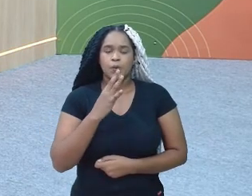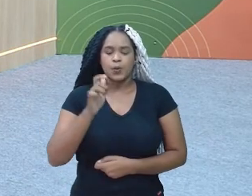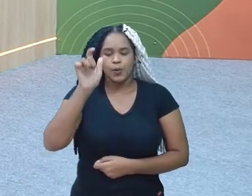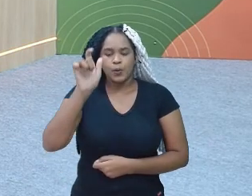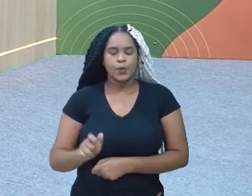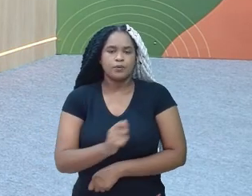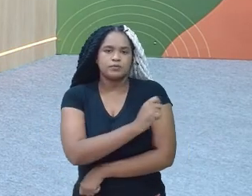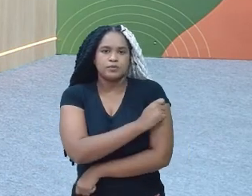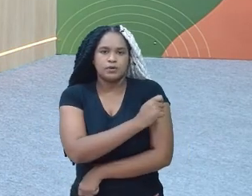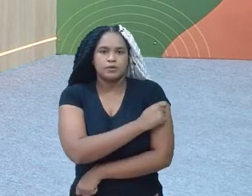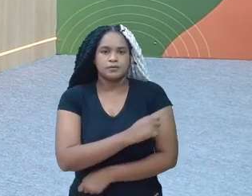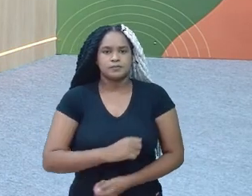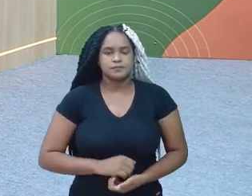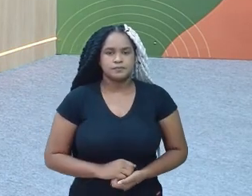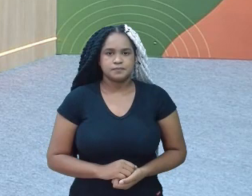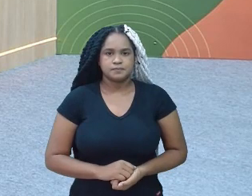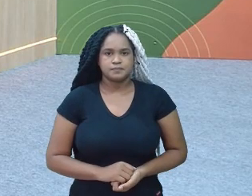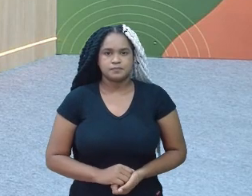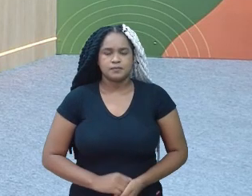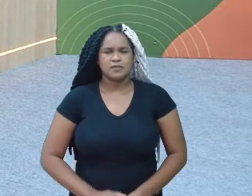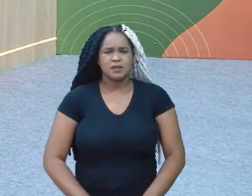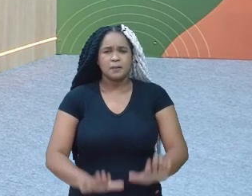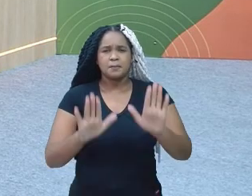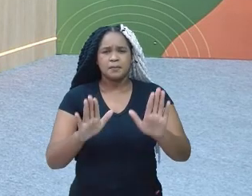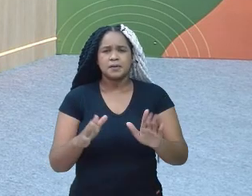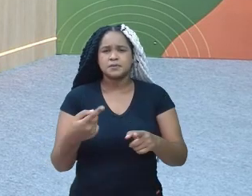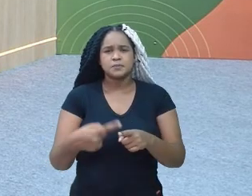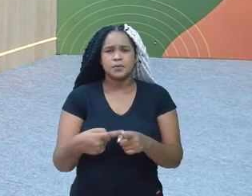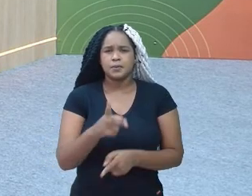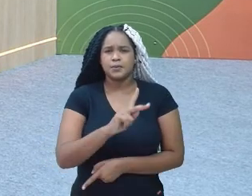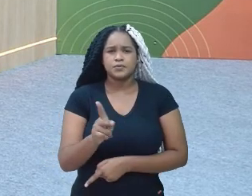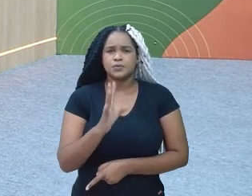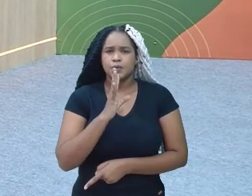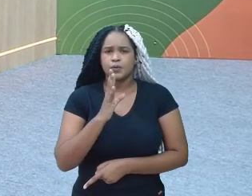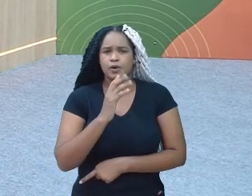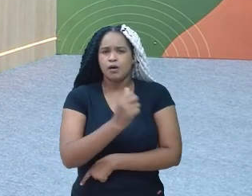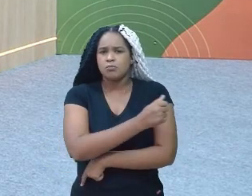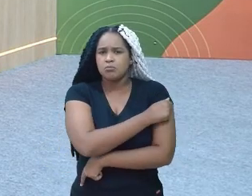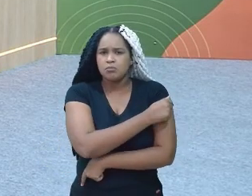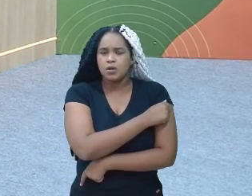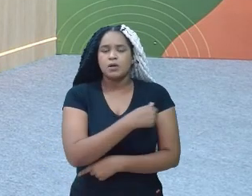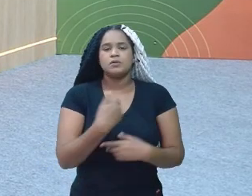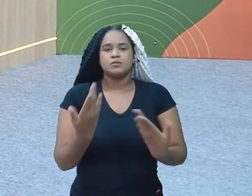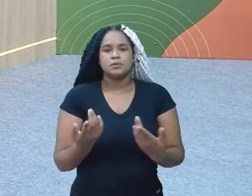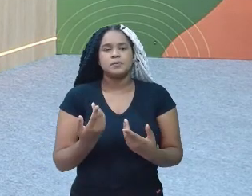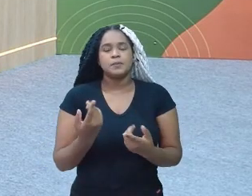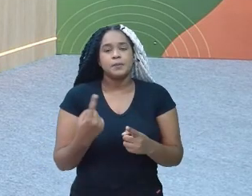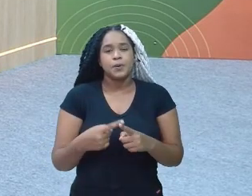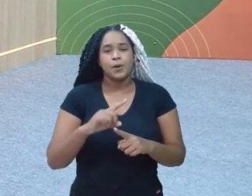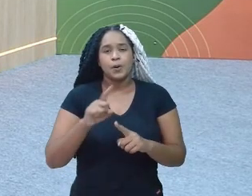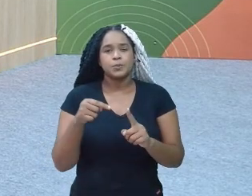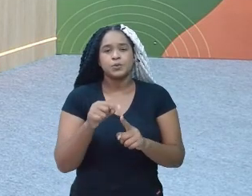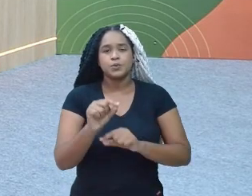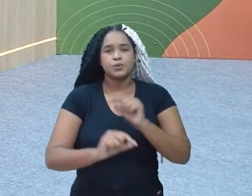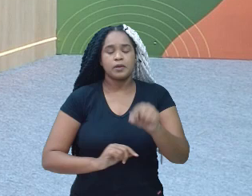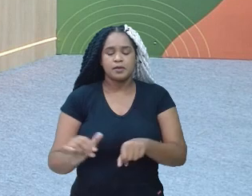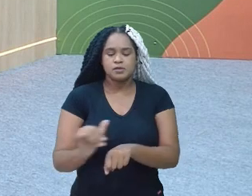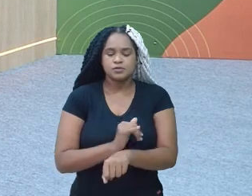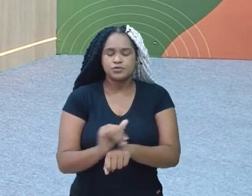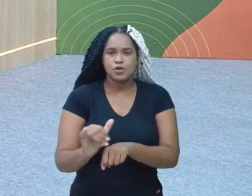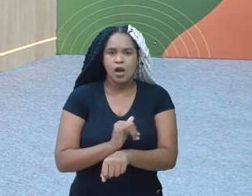estudante. Mas, para que esse professor conhecer esse estudante? Para começar a ter